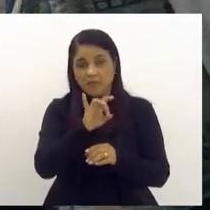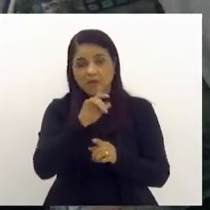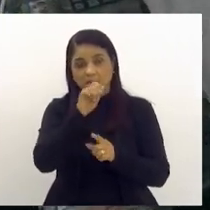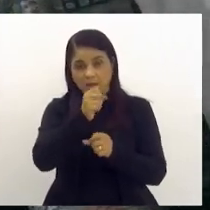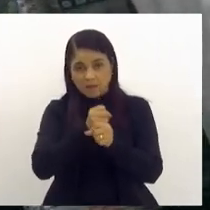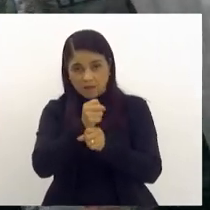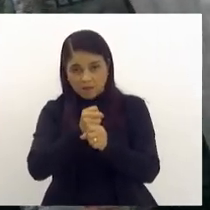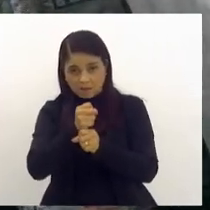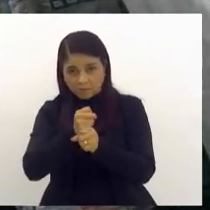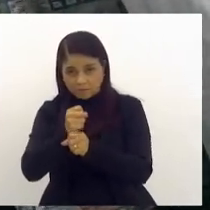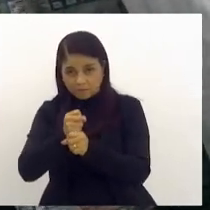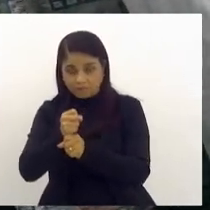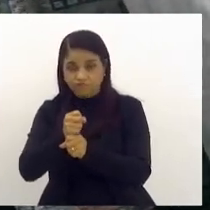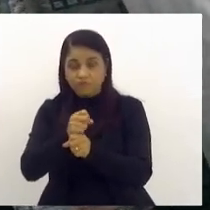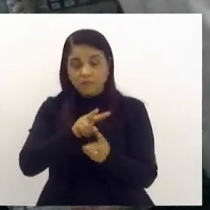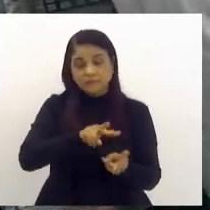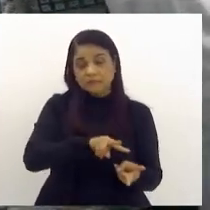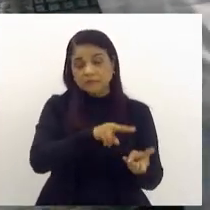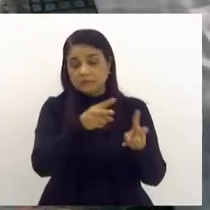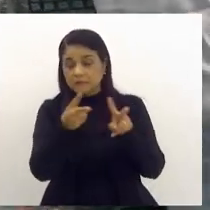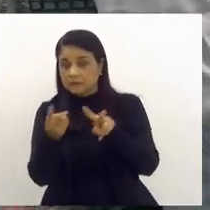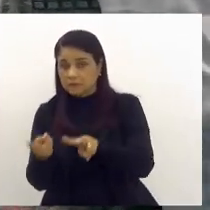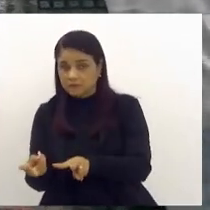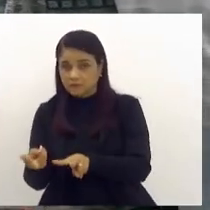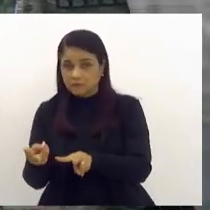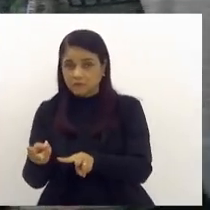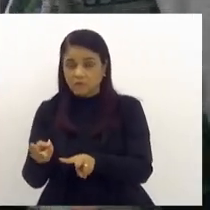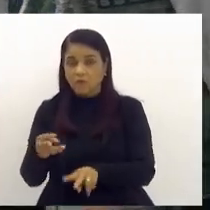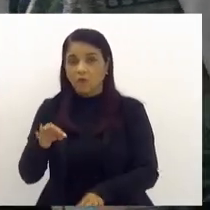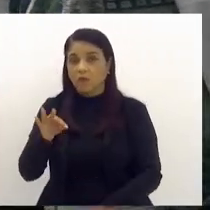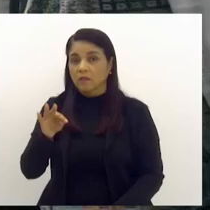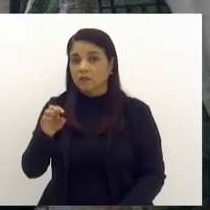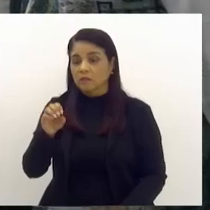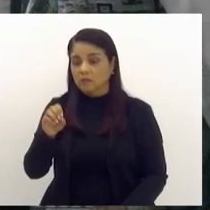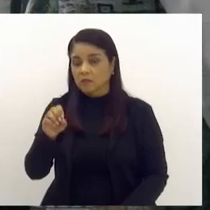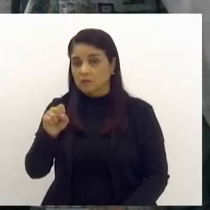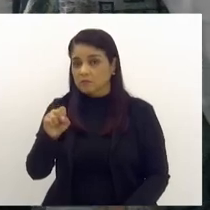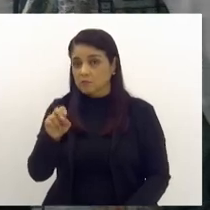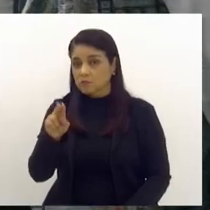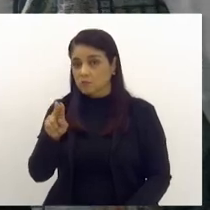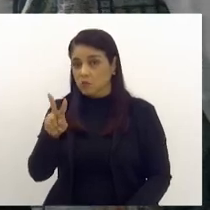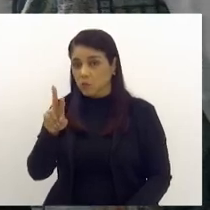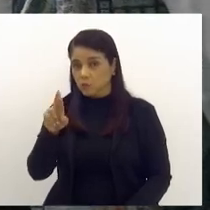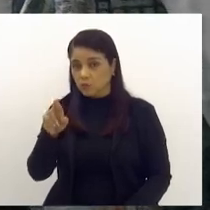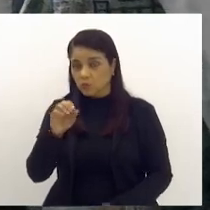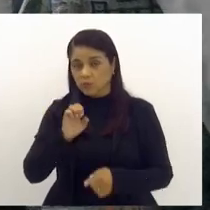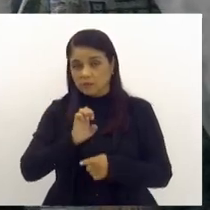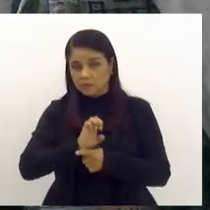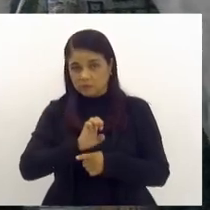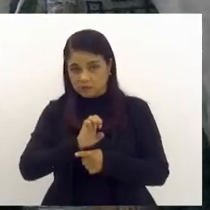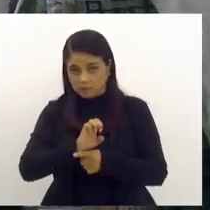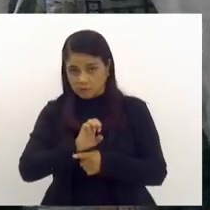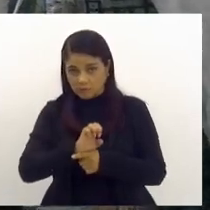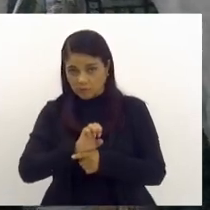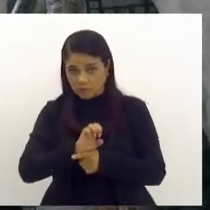financeiro, será transferido ao Tesouro Estadual, de